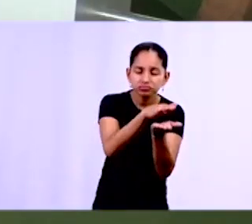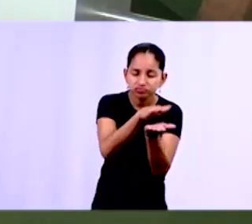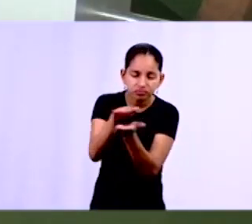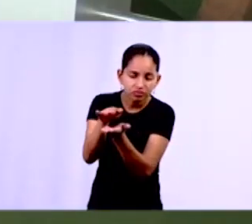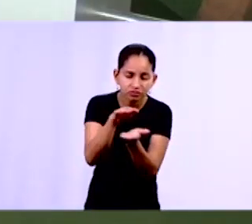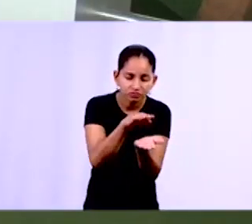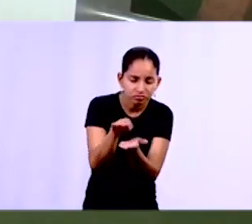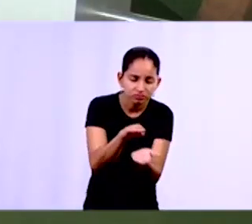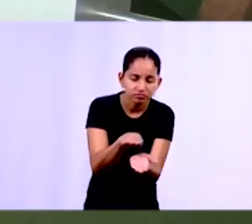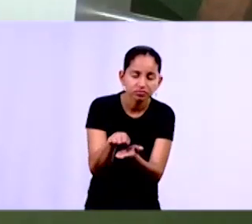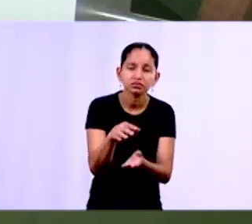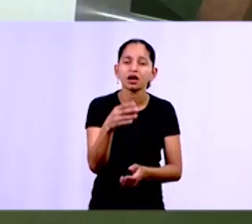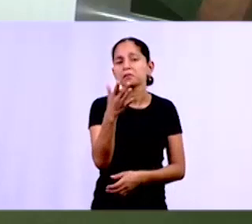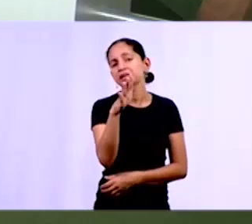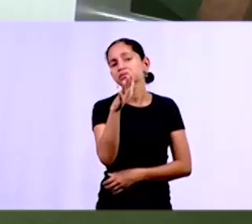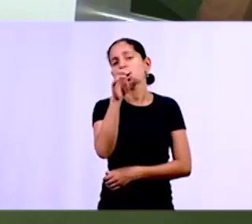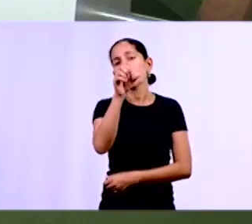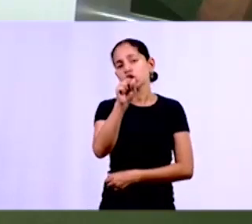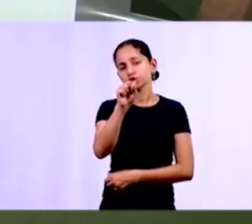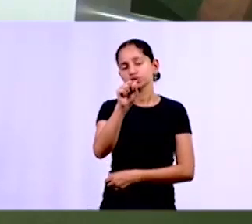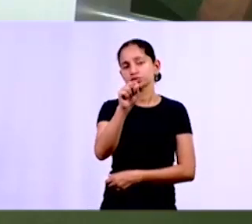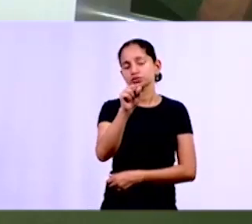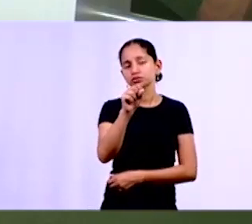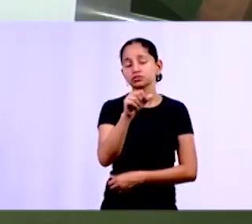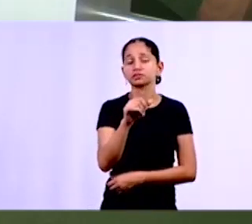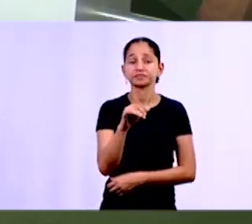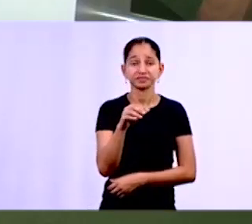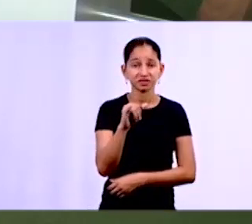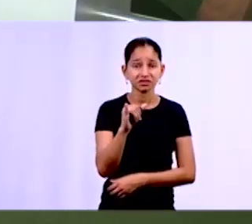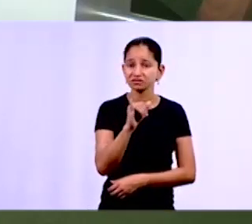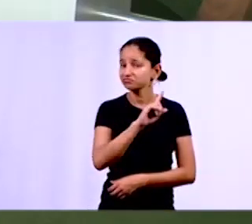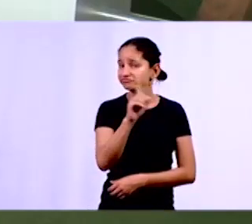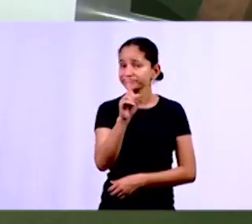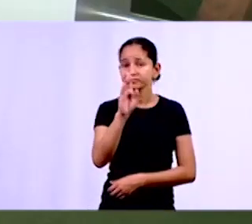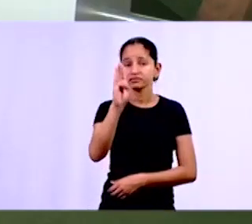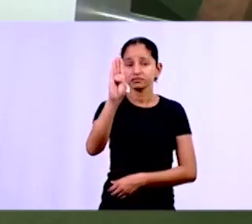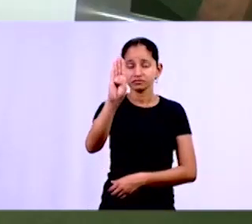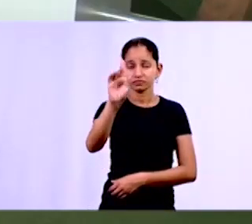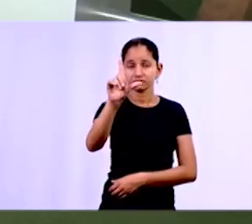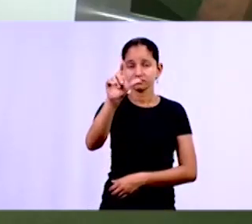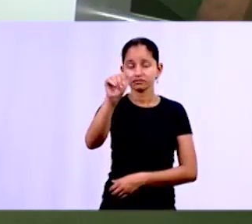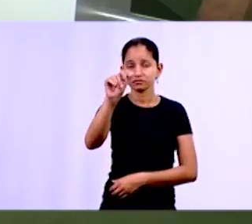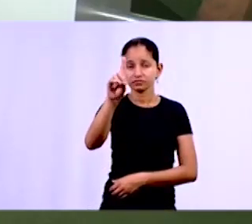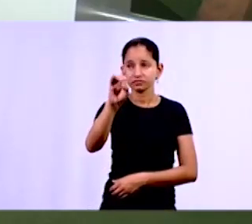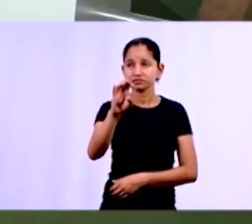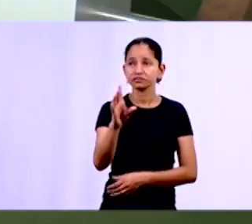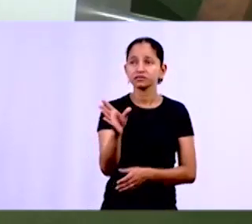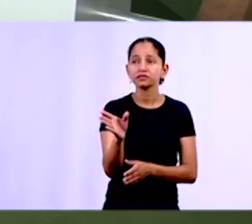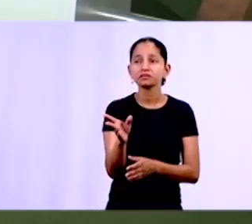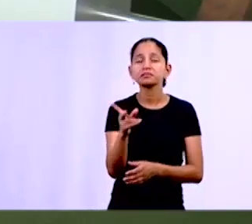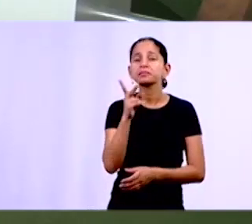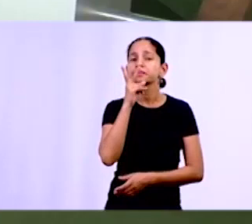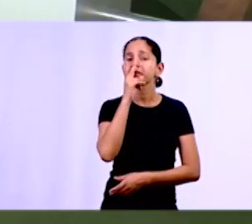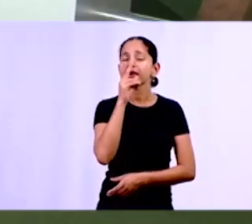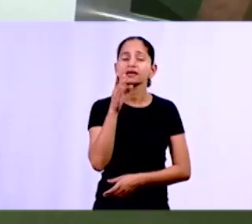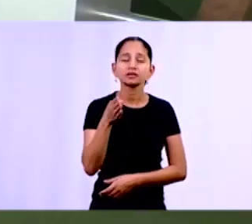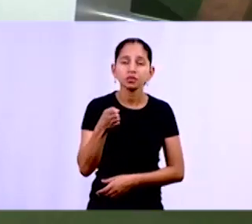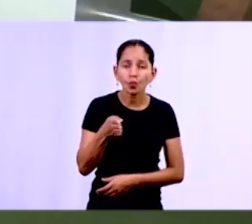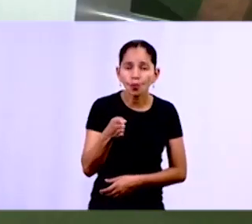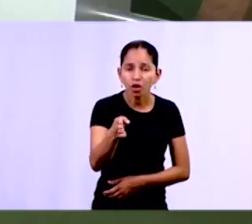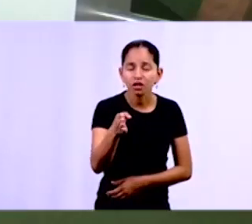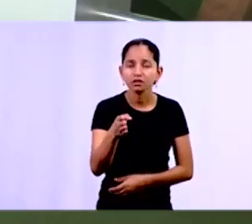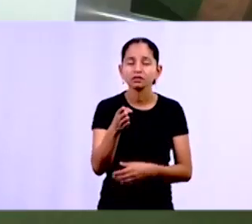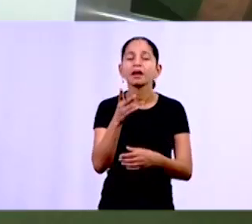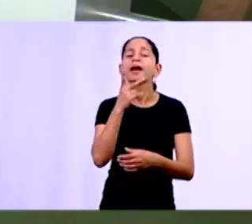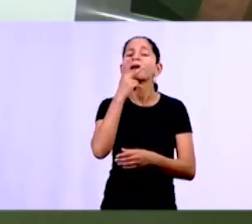8, eu dobraria a capacidade, né? Agora o Blade, eu pego essa placa e grudo assim, como se fosse num cabide.